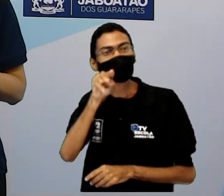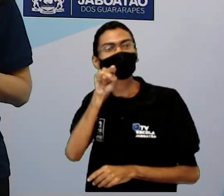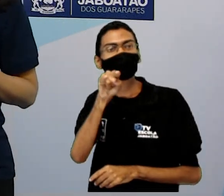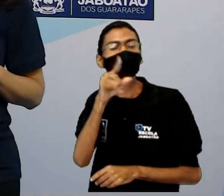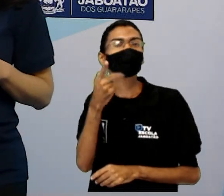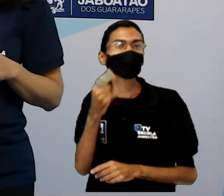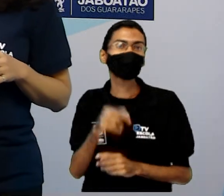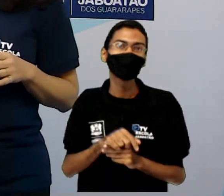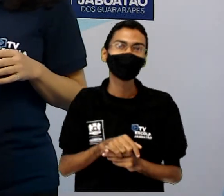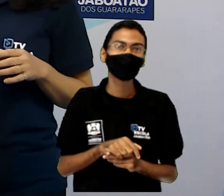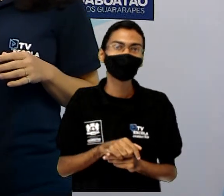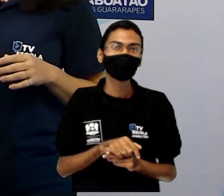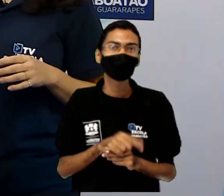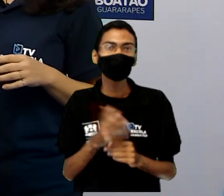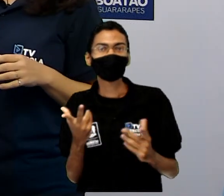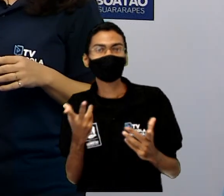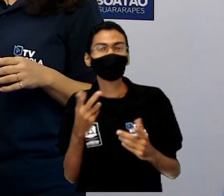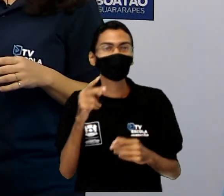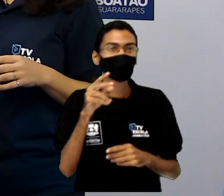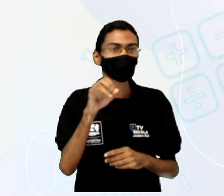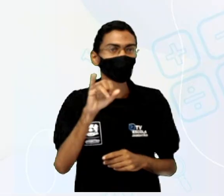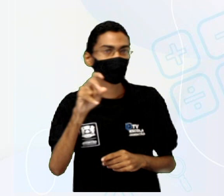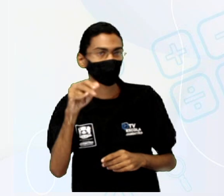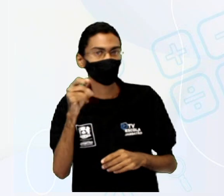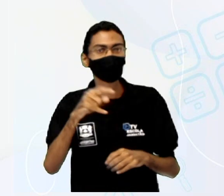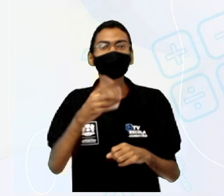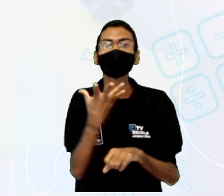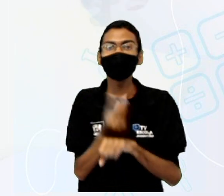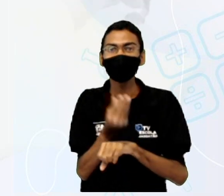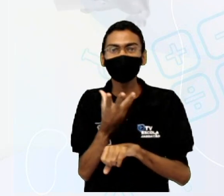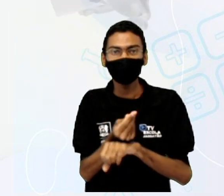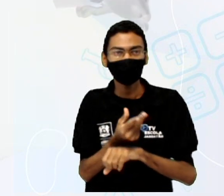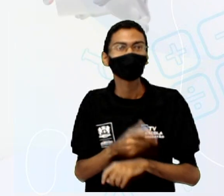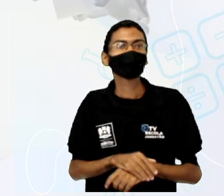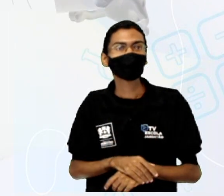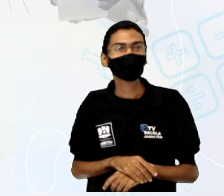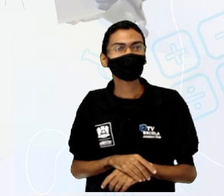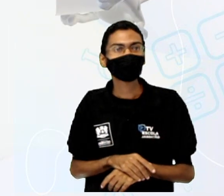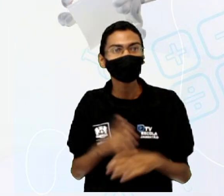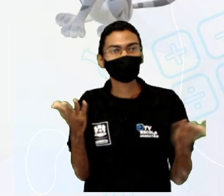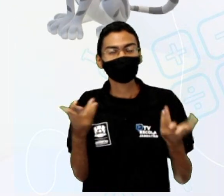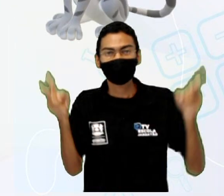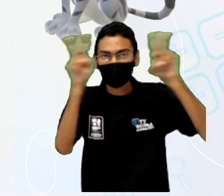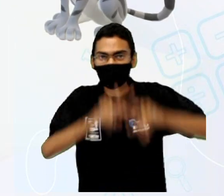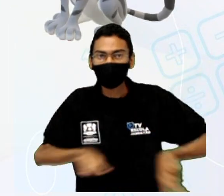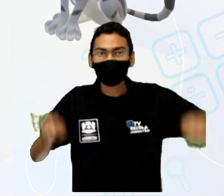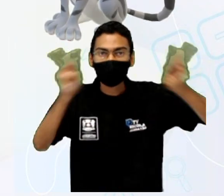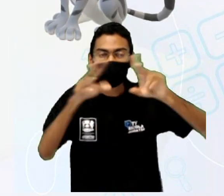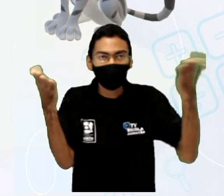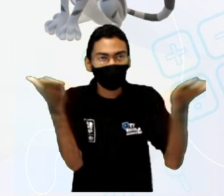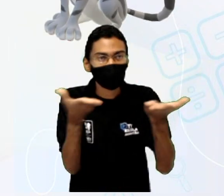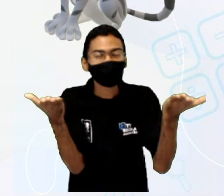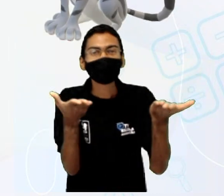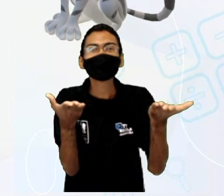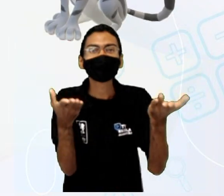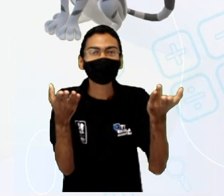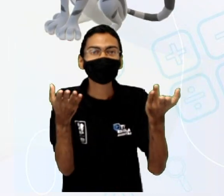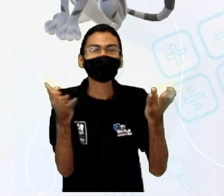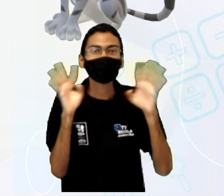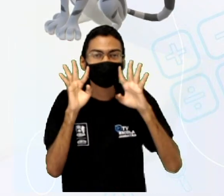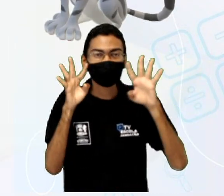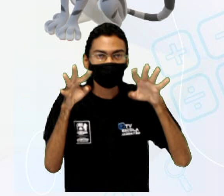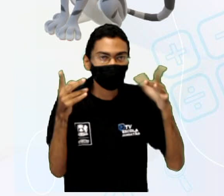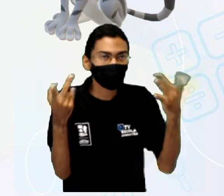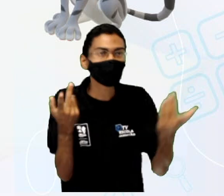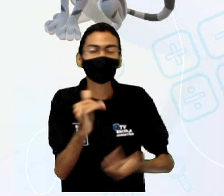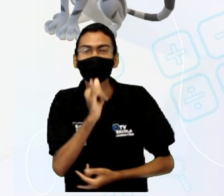estiver no plural. Agora, a gente vai ver, ó, com bastante atenção,